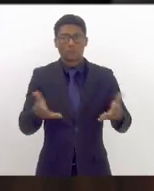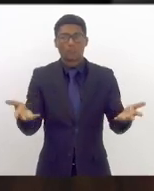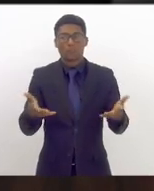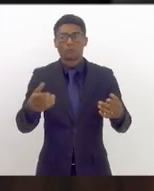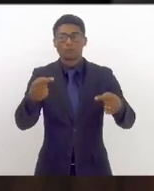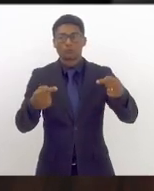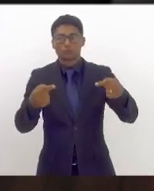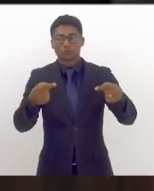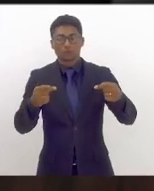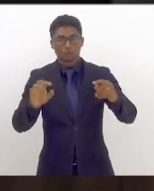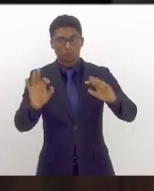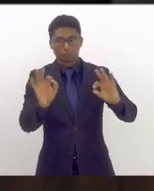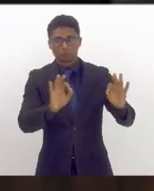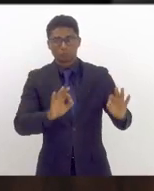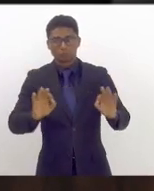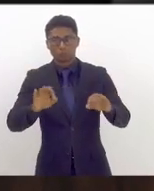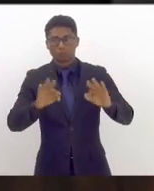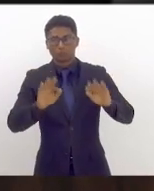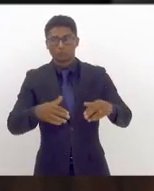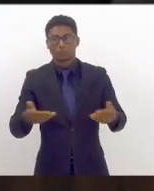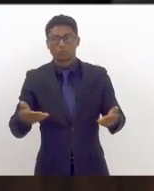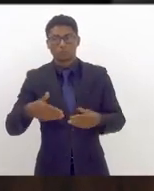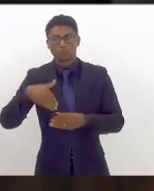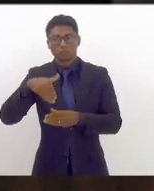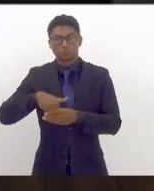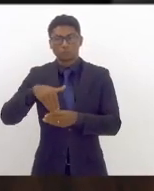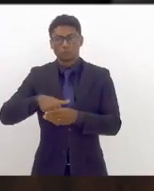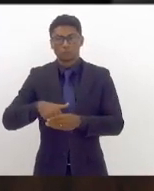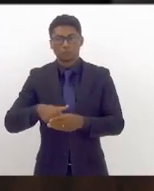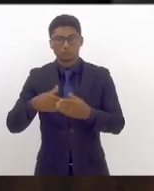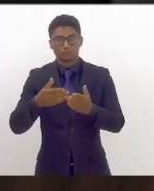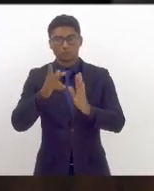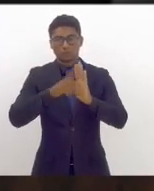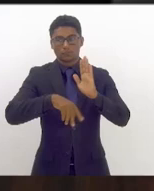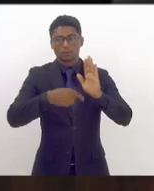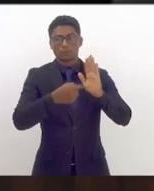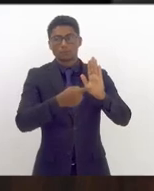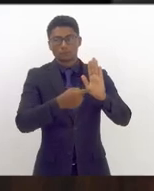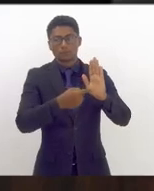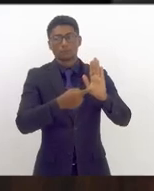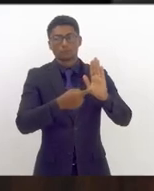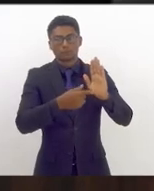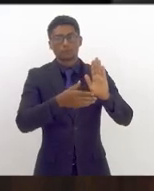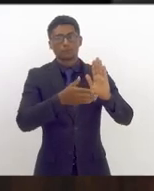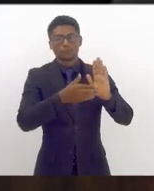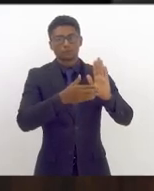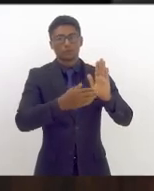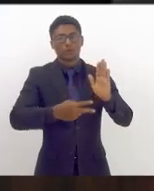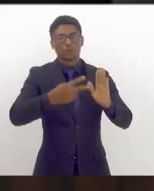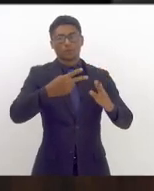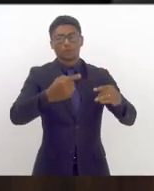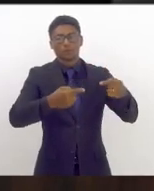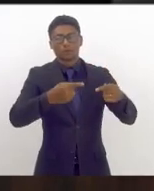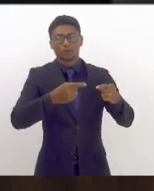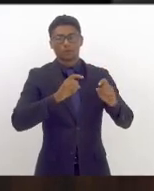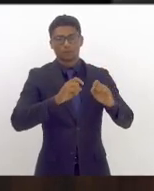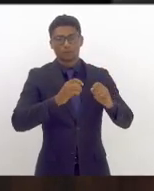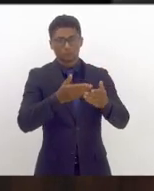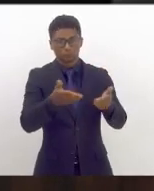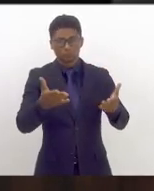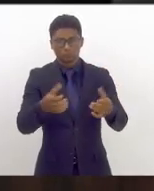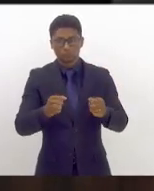discussão em votação os projetos de resolução da pauta da segunda sessão Extra